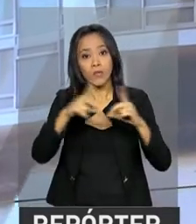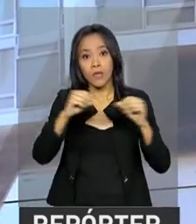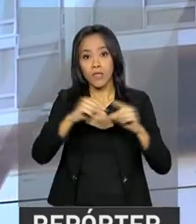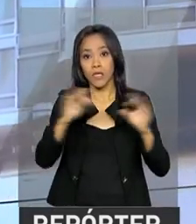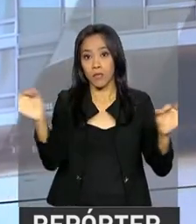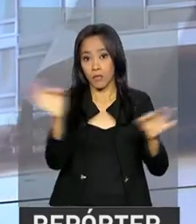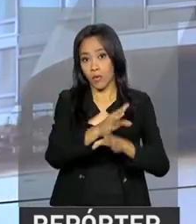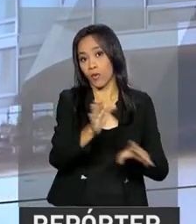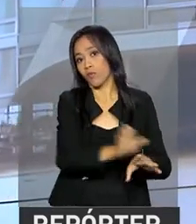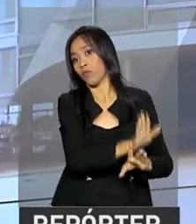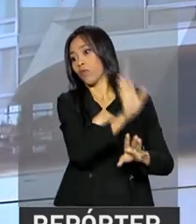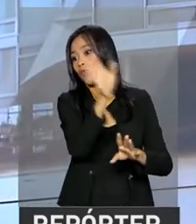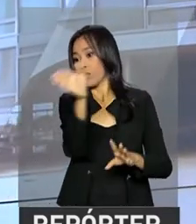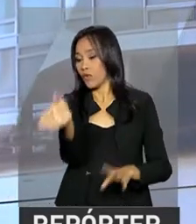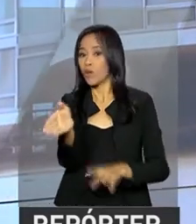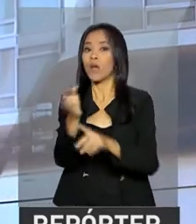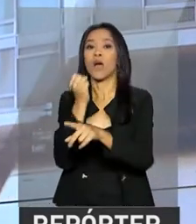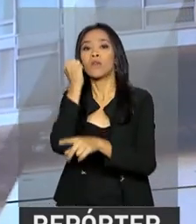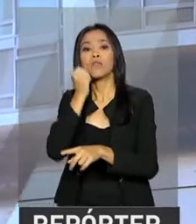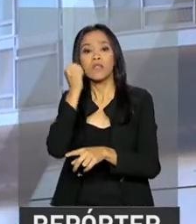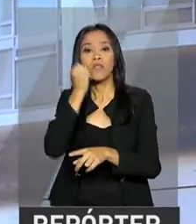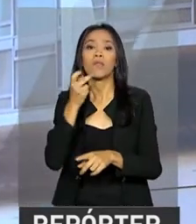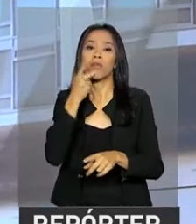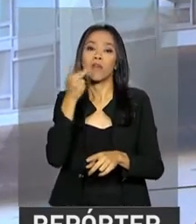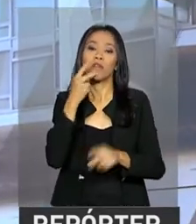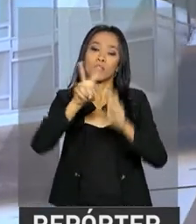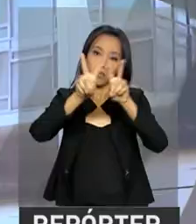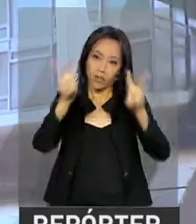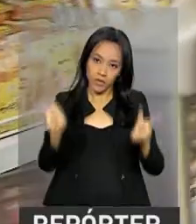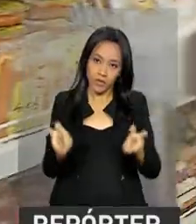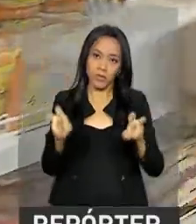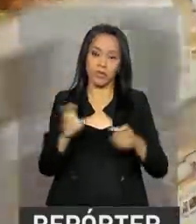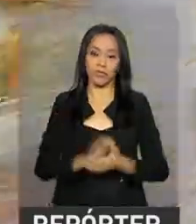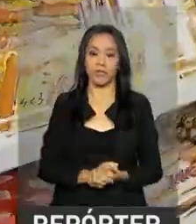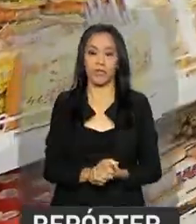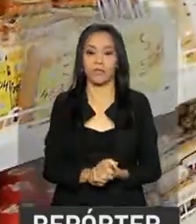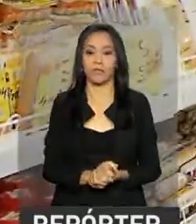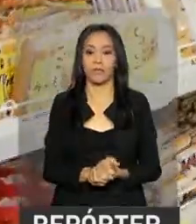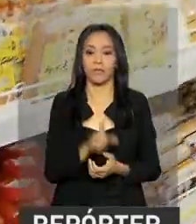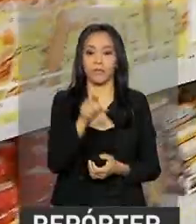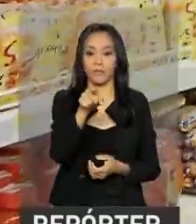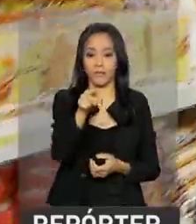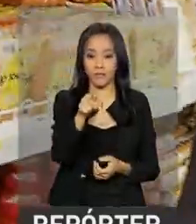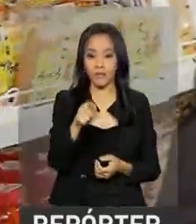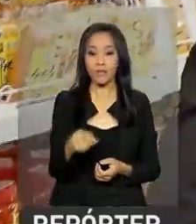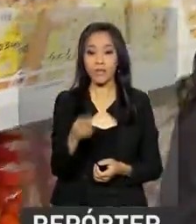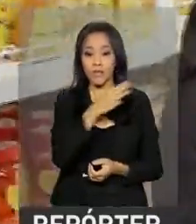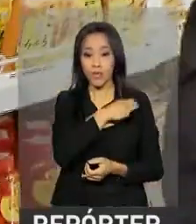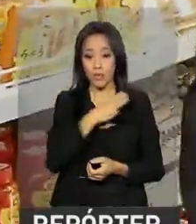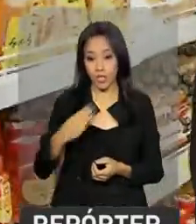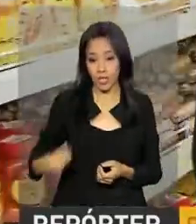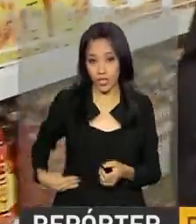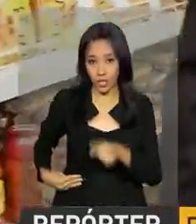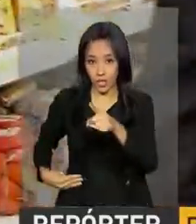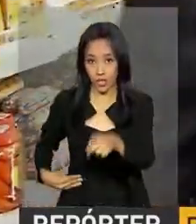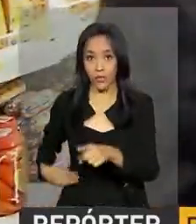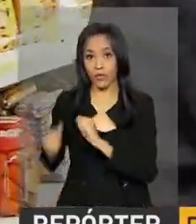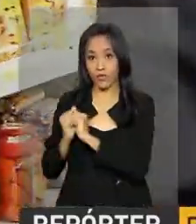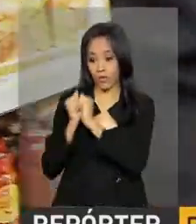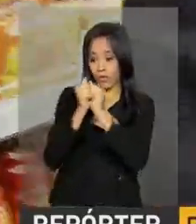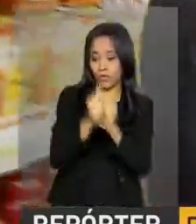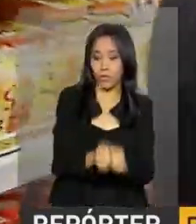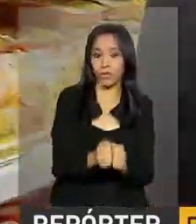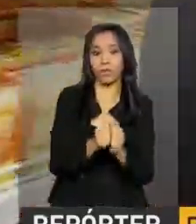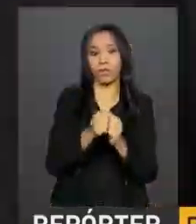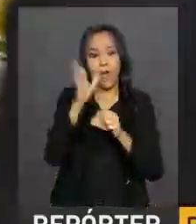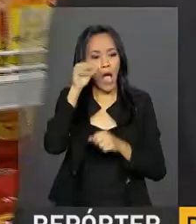Senado Federal falar sobre a Operação Carne Fraca. O ministro Blairo Maggi acompanhou uma fiscalização do Ministério